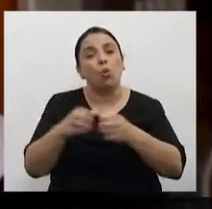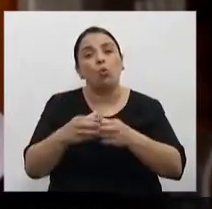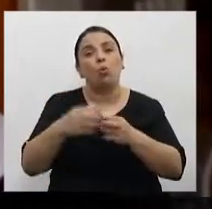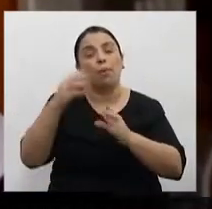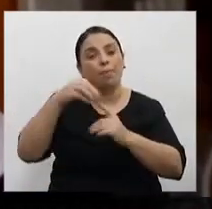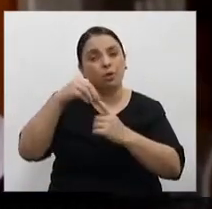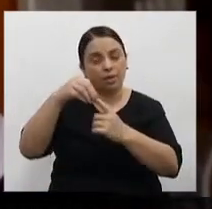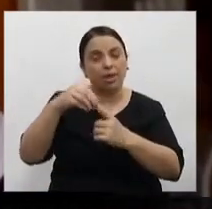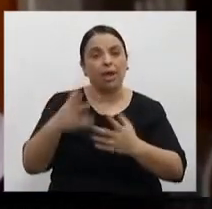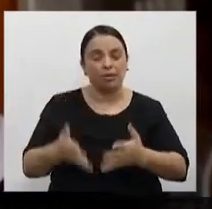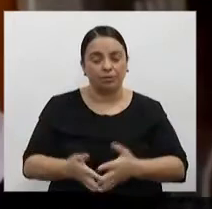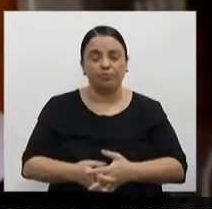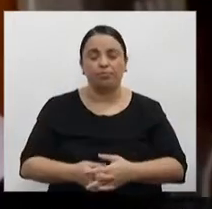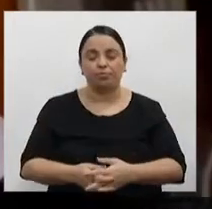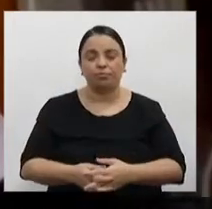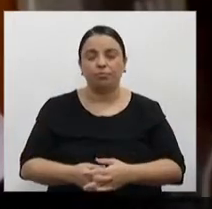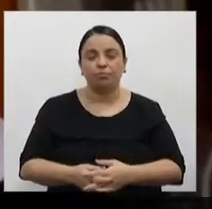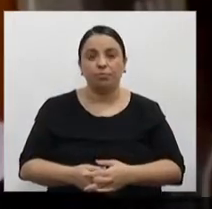aí,